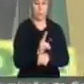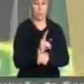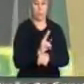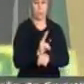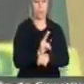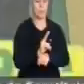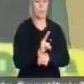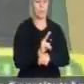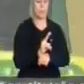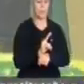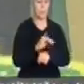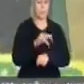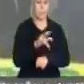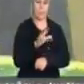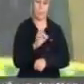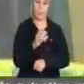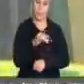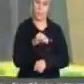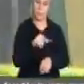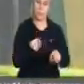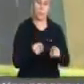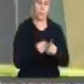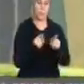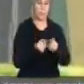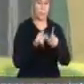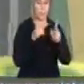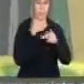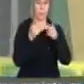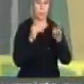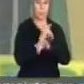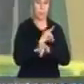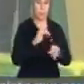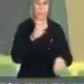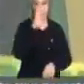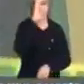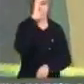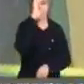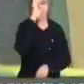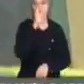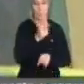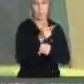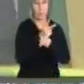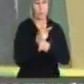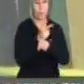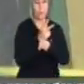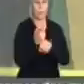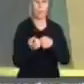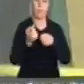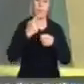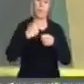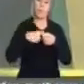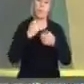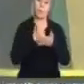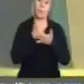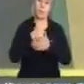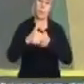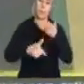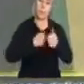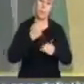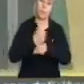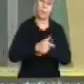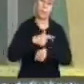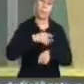recessão, mas, acima de tudo, como diz o presidente Michel Temer, acima de tudo, na busca da retomada dos empregos, dos mais de